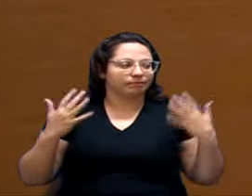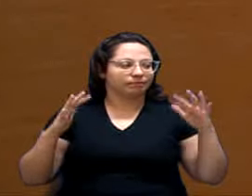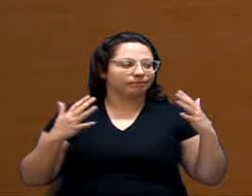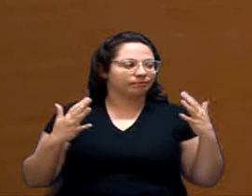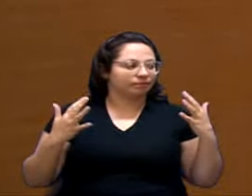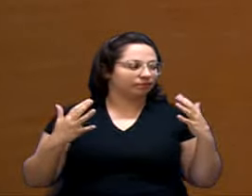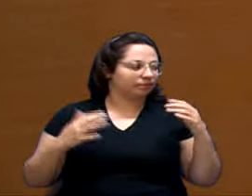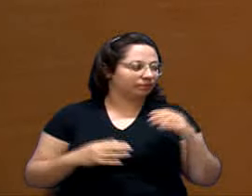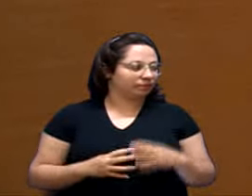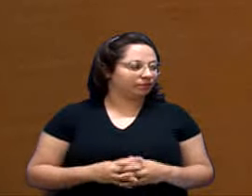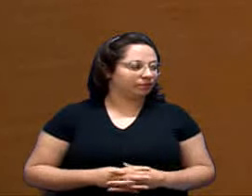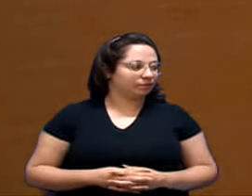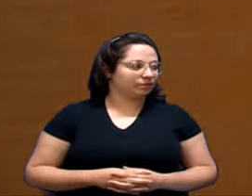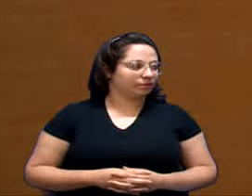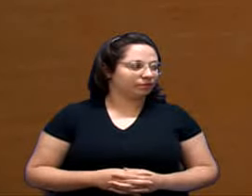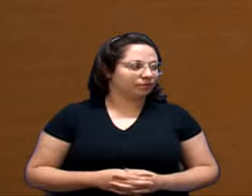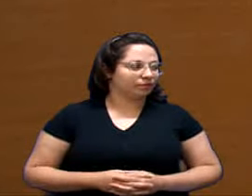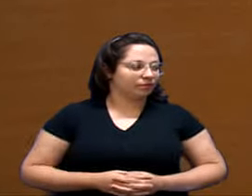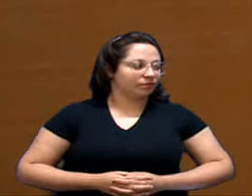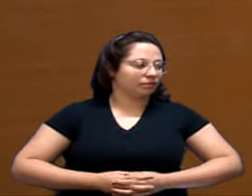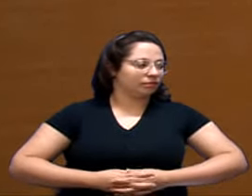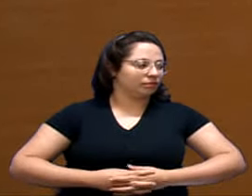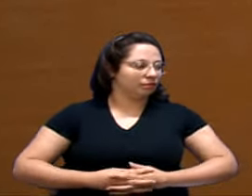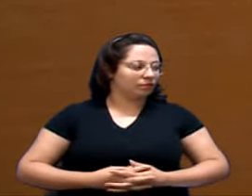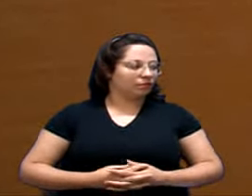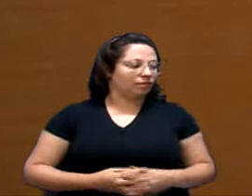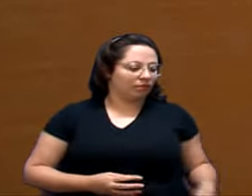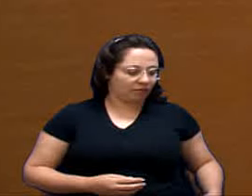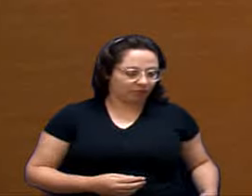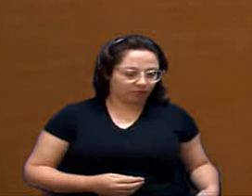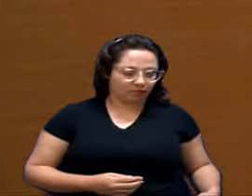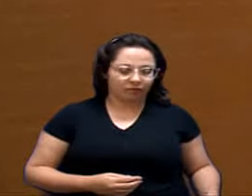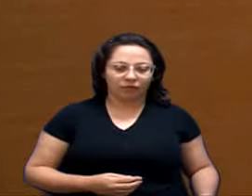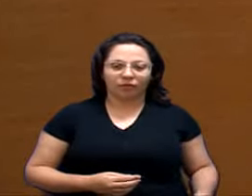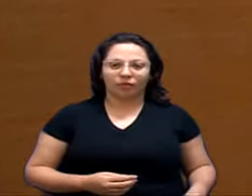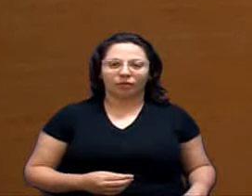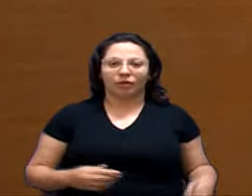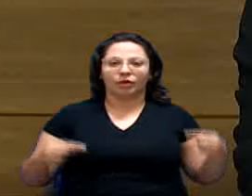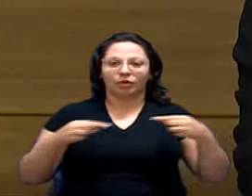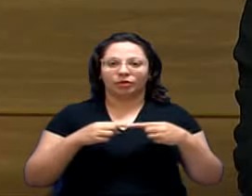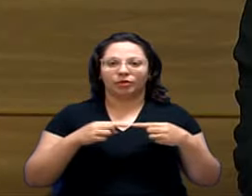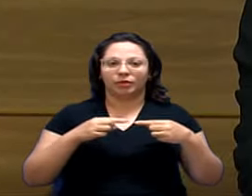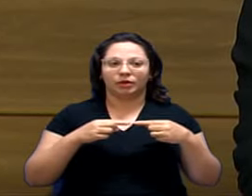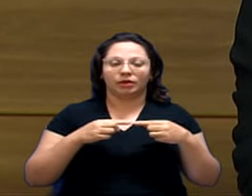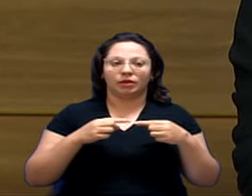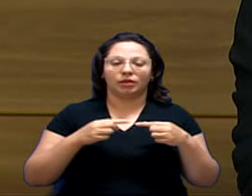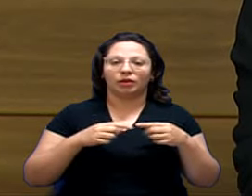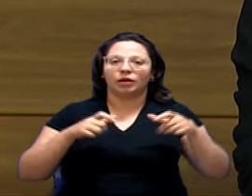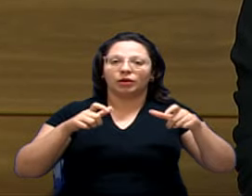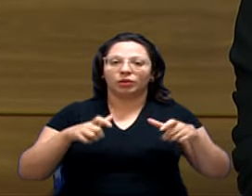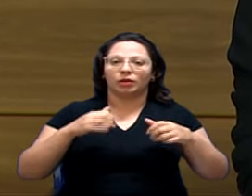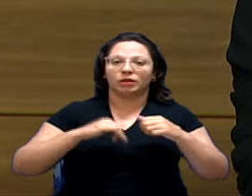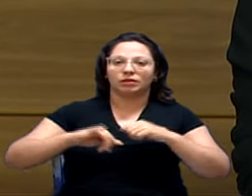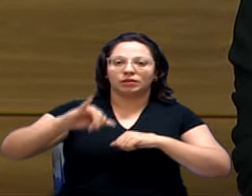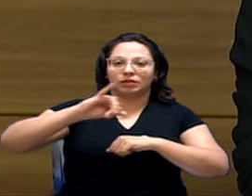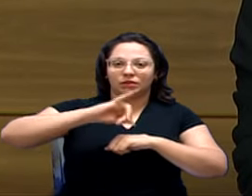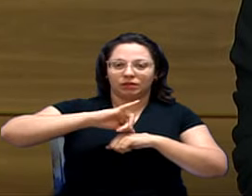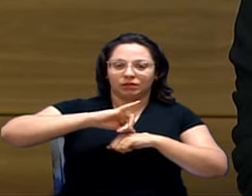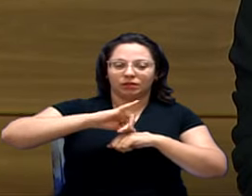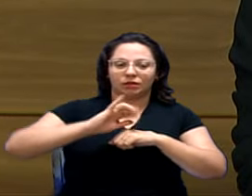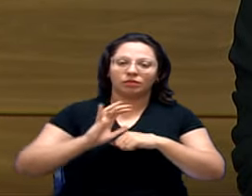obrigado eh com relação a à expansão da zona Central é o que